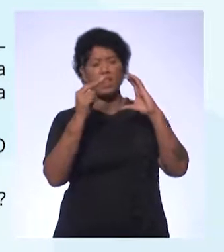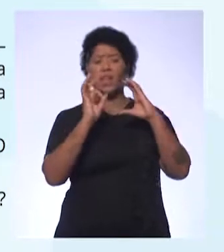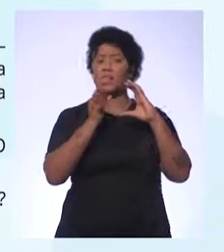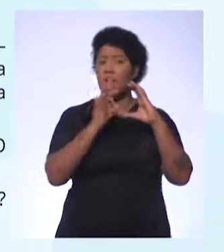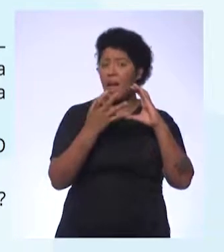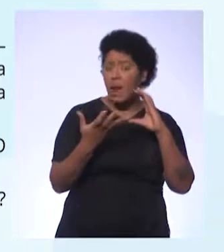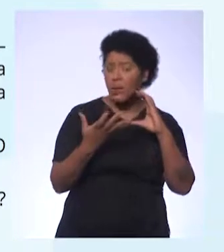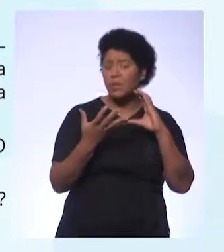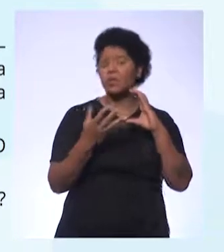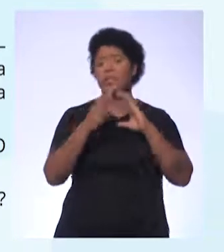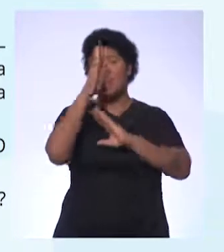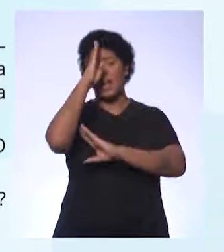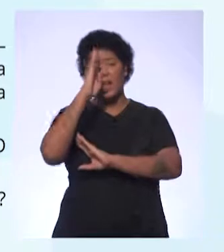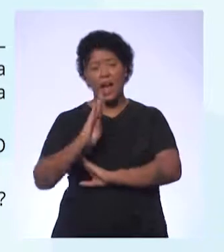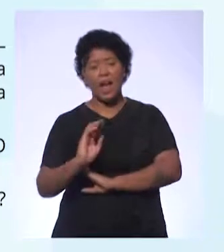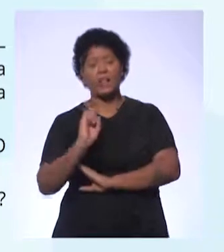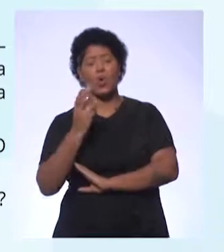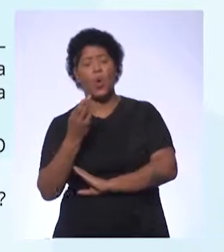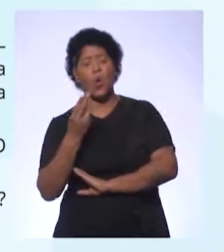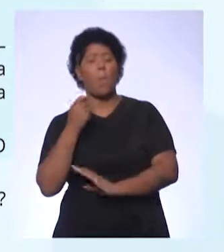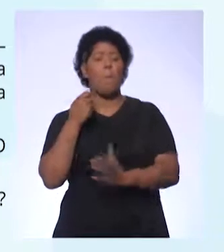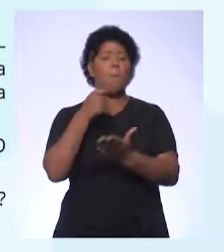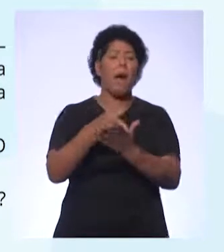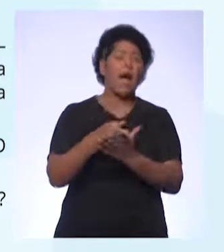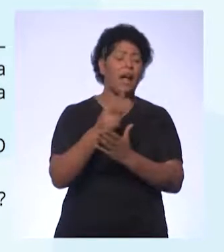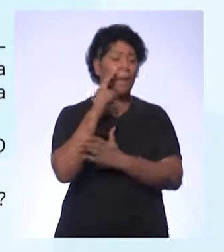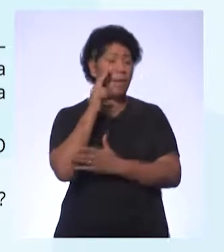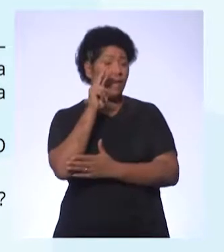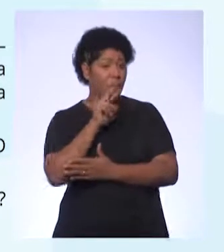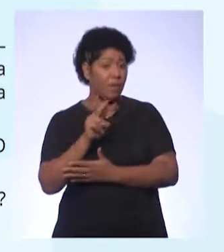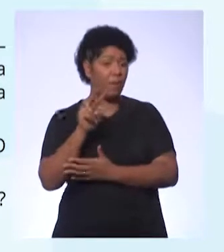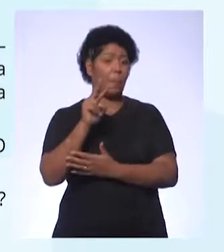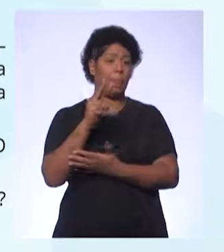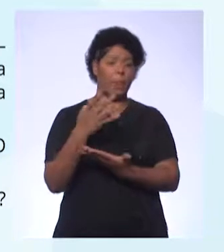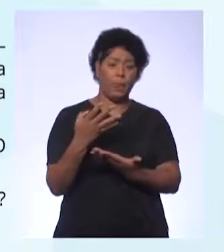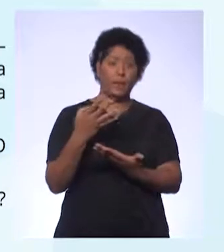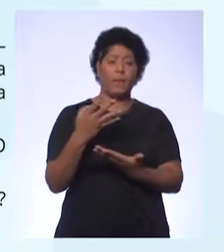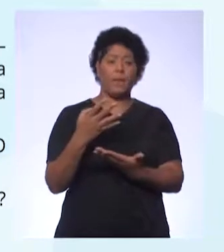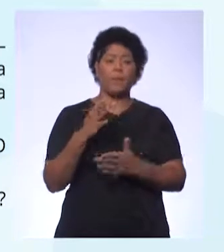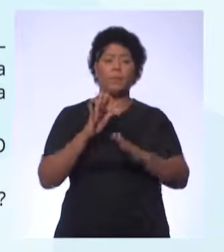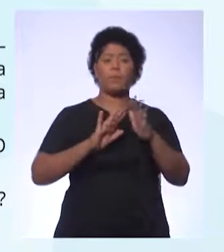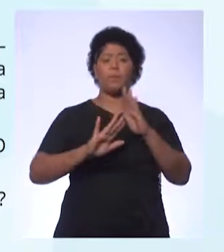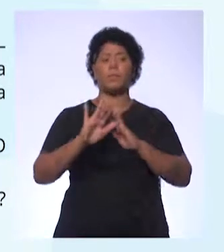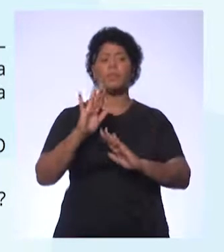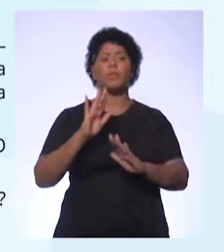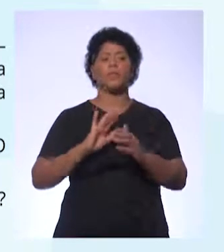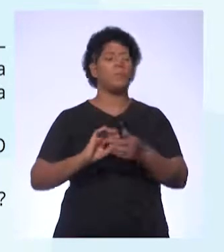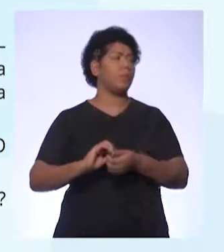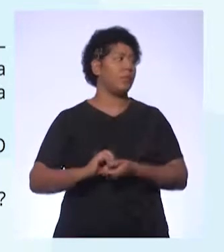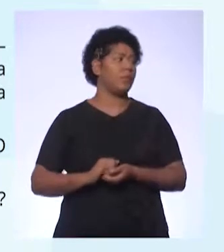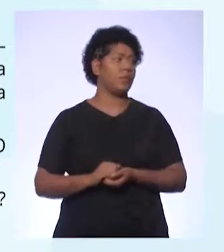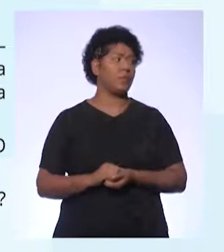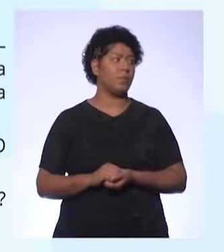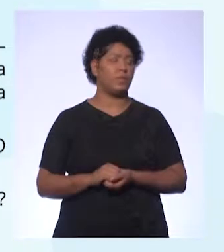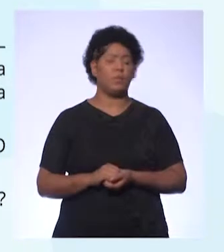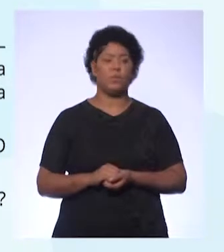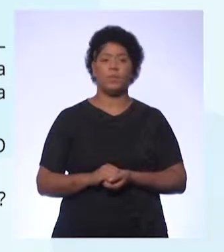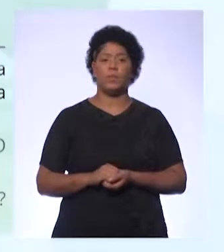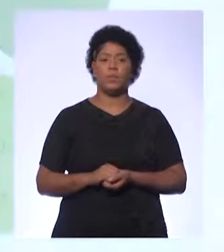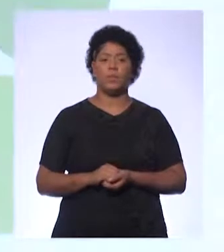são gratuitos, com os quais se pode acrescentar uma vinheta. Então, o enredo é todo o caminho que vai ser percorrido, né, da